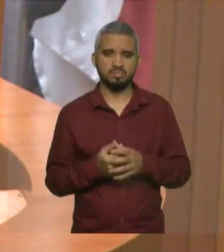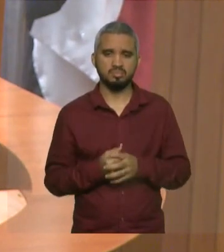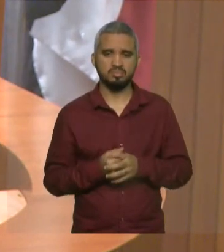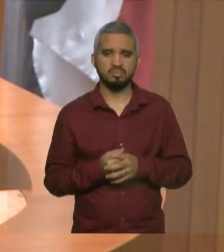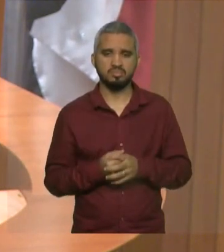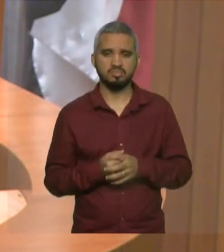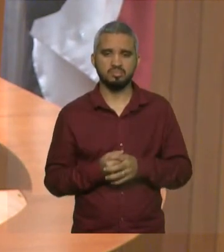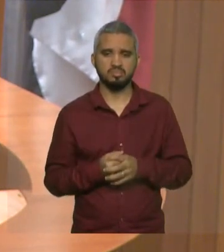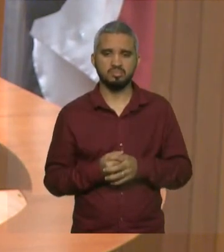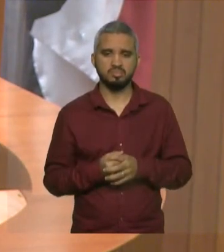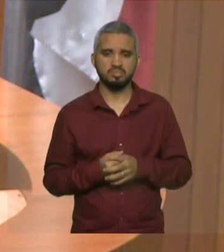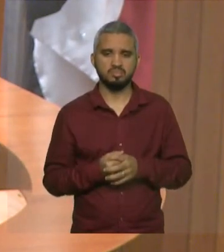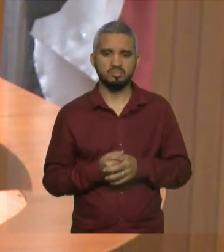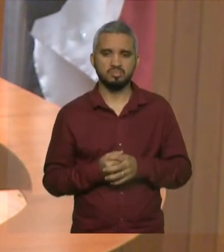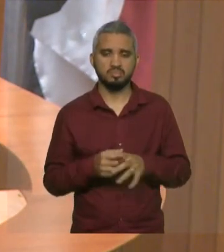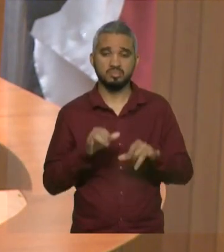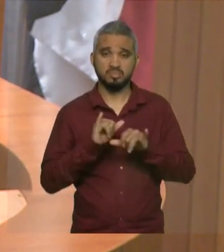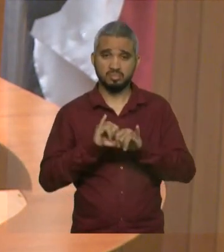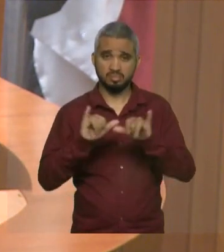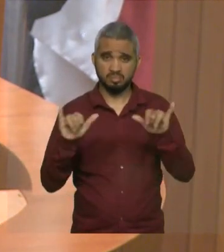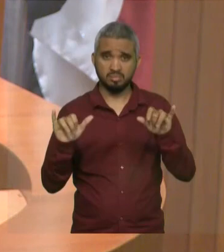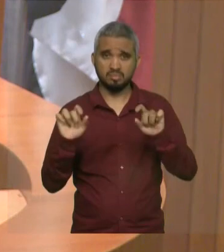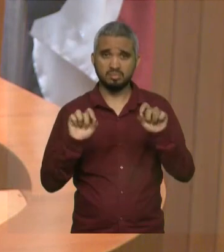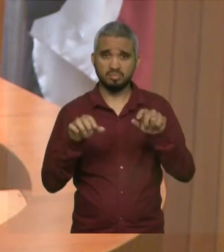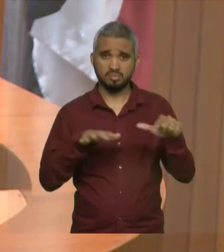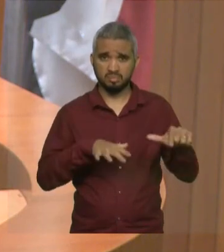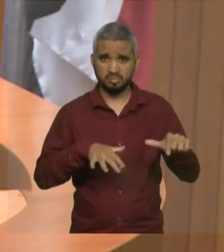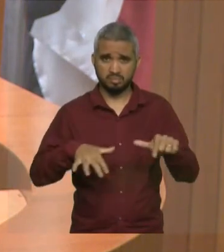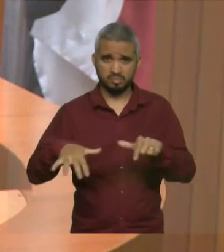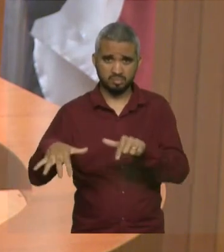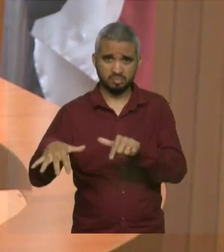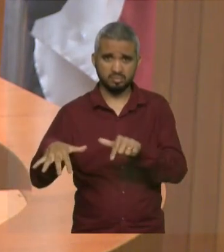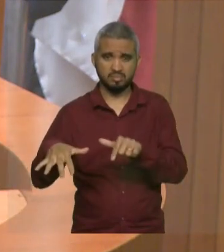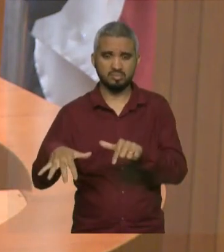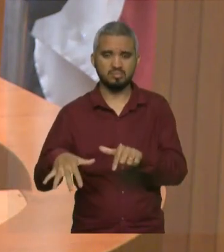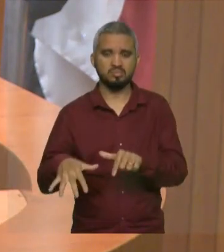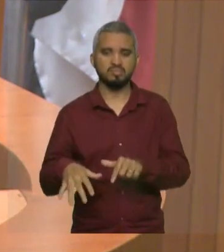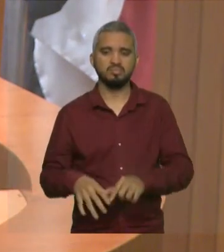referir à semana